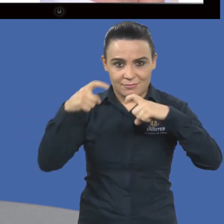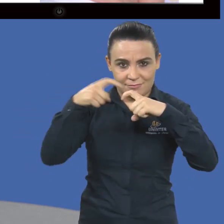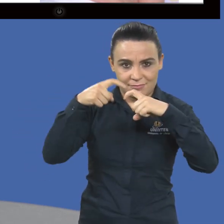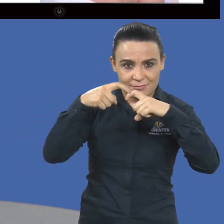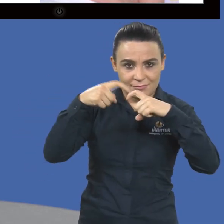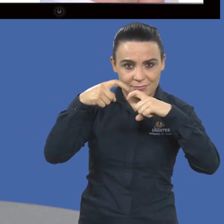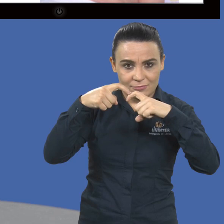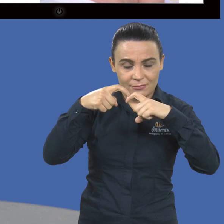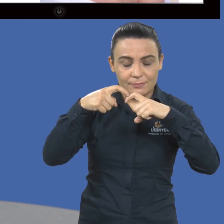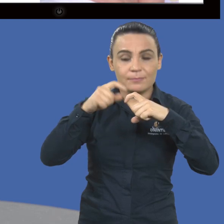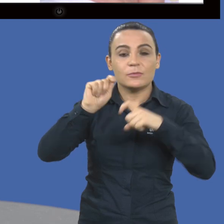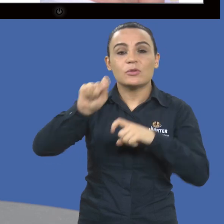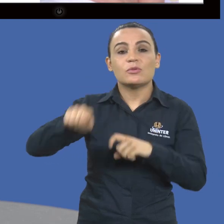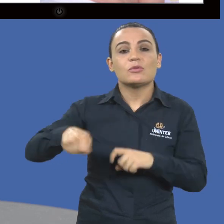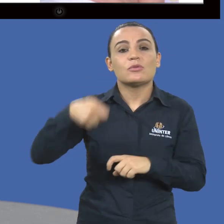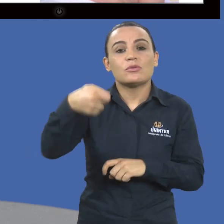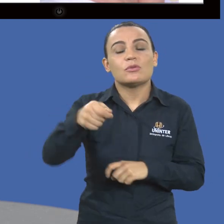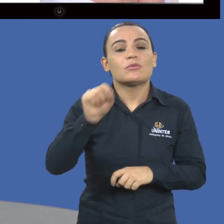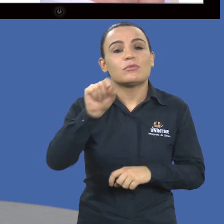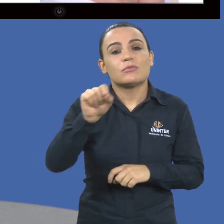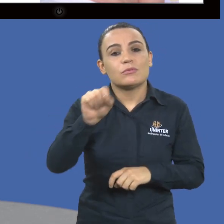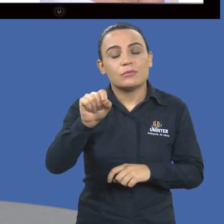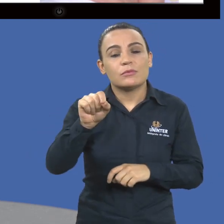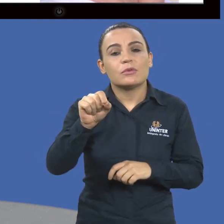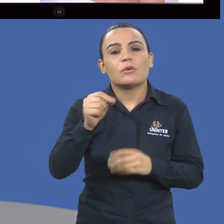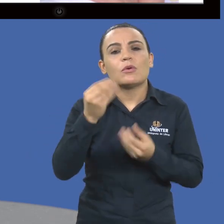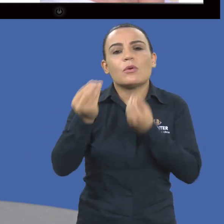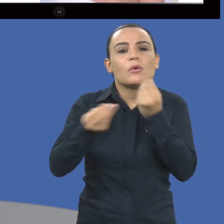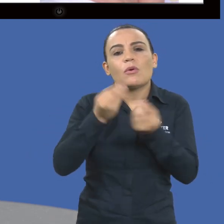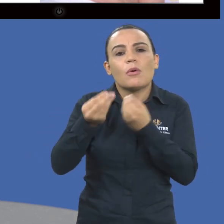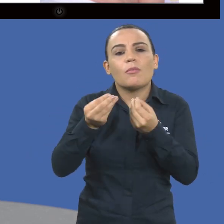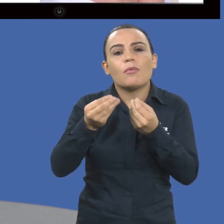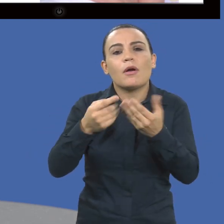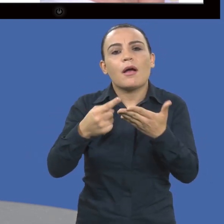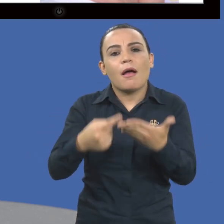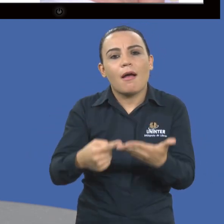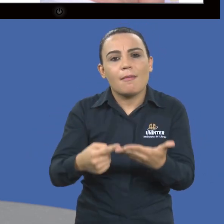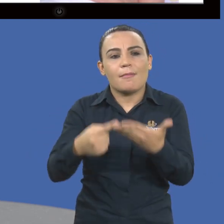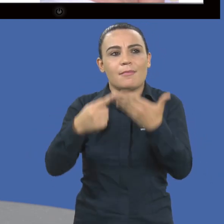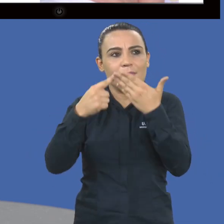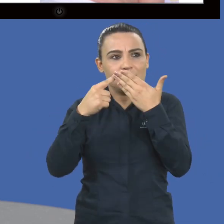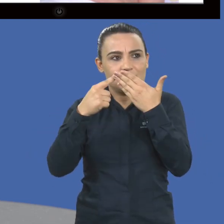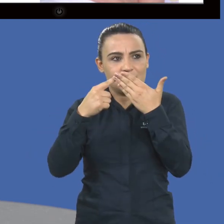da genética médica, é em relação à época do aparecimento.